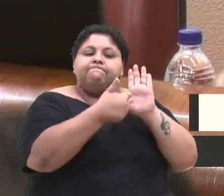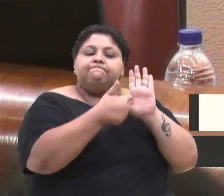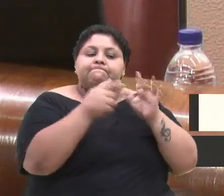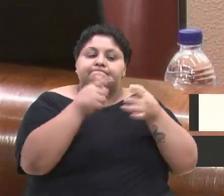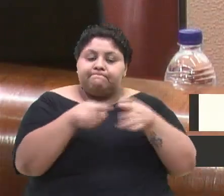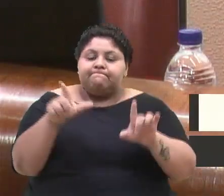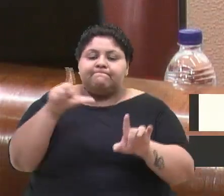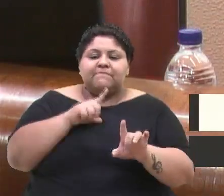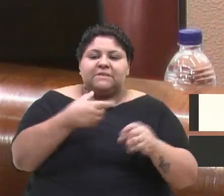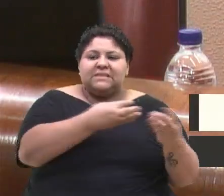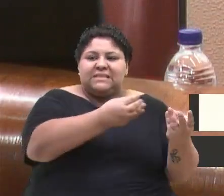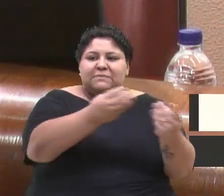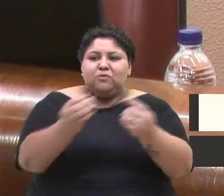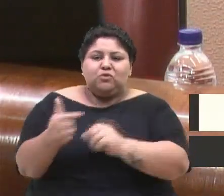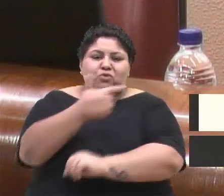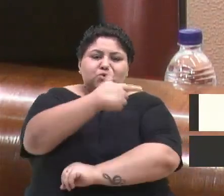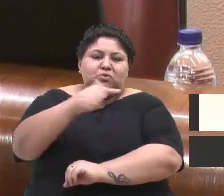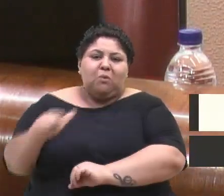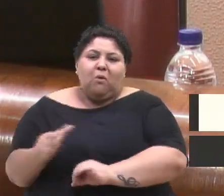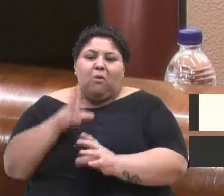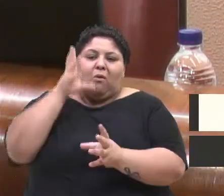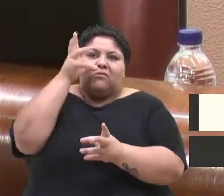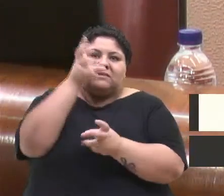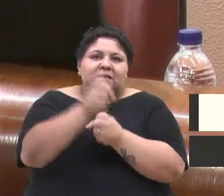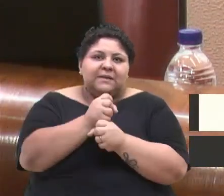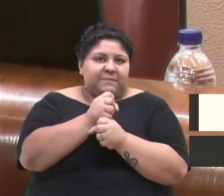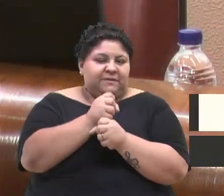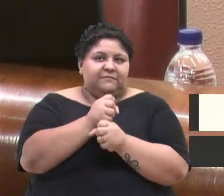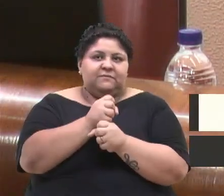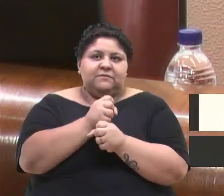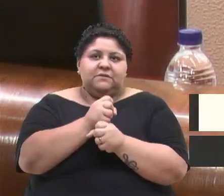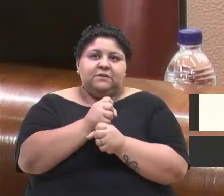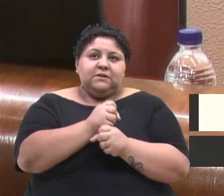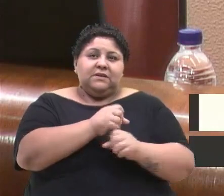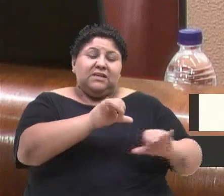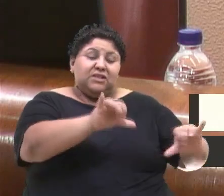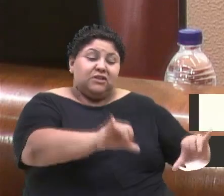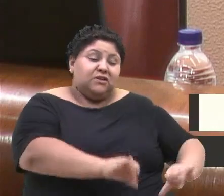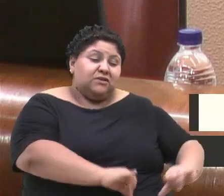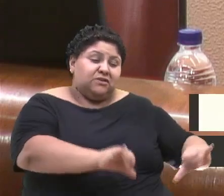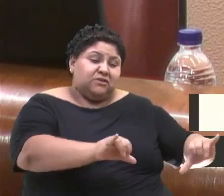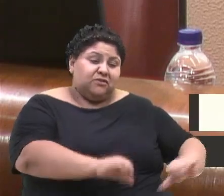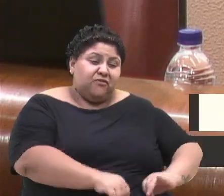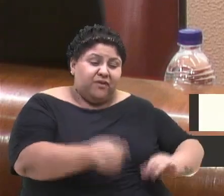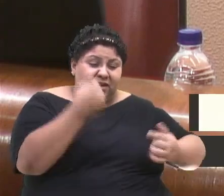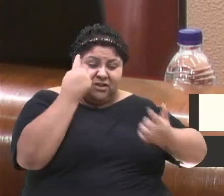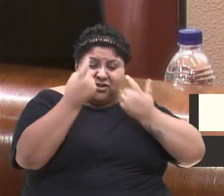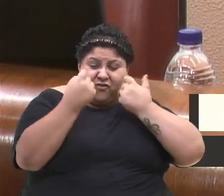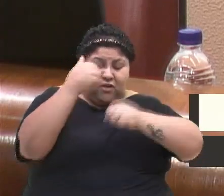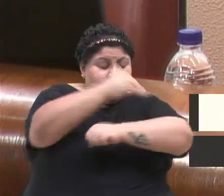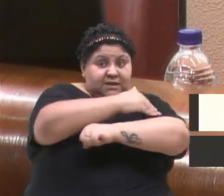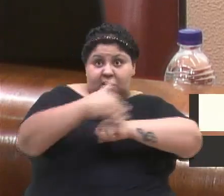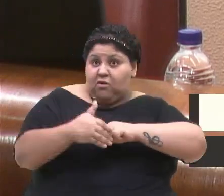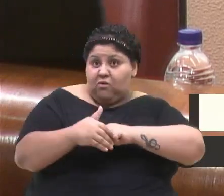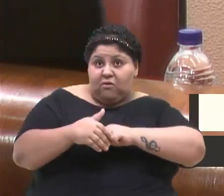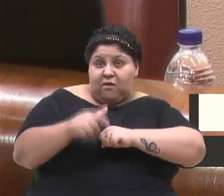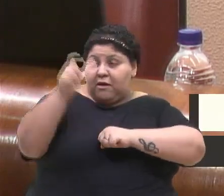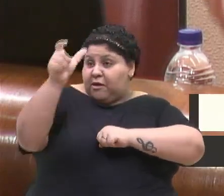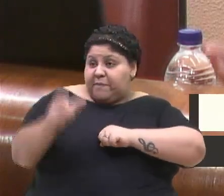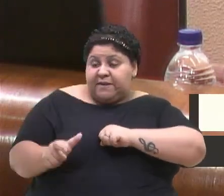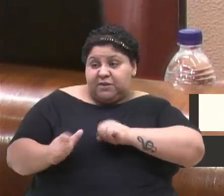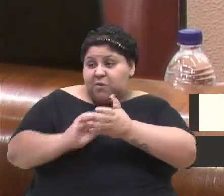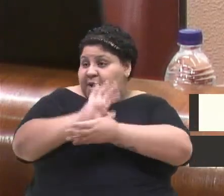tem muitos outros animais sendo, né, sofrendo de maus tratos nas ruas em que ninguém vai denunciar. Porque